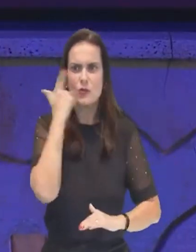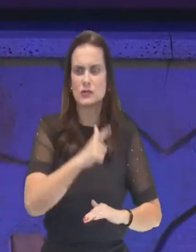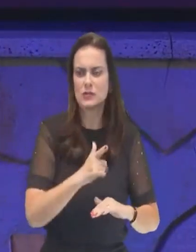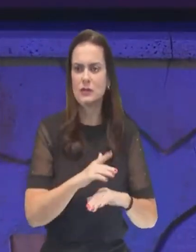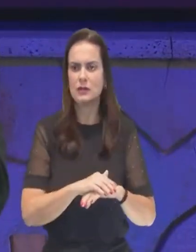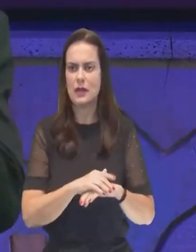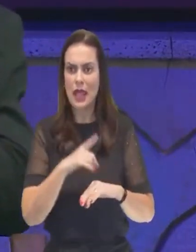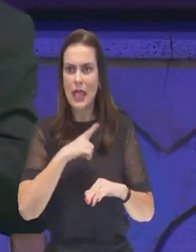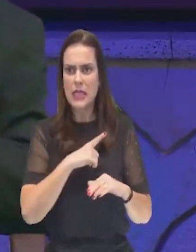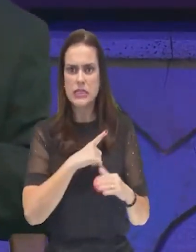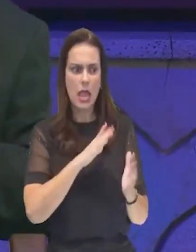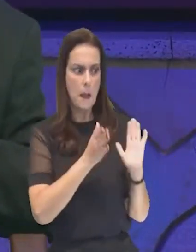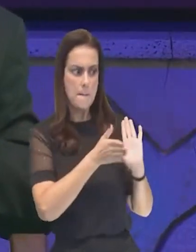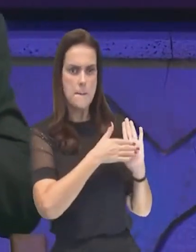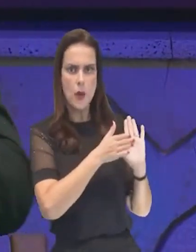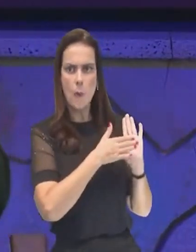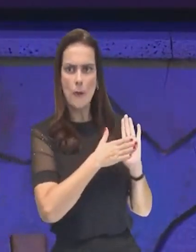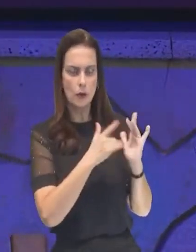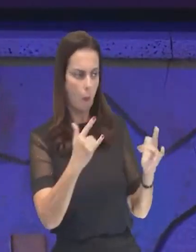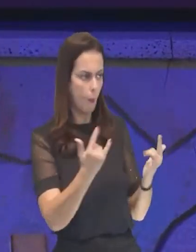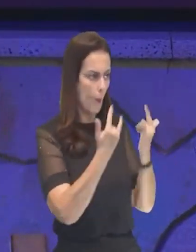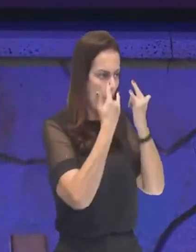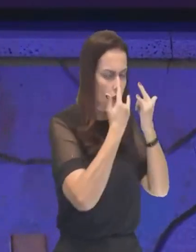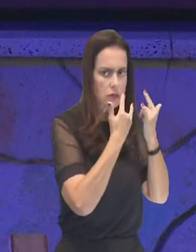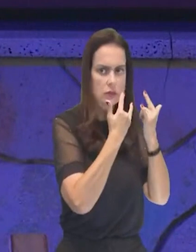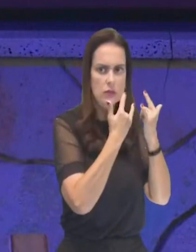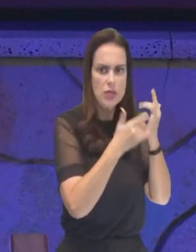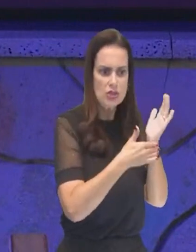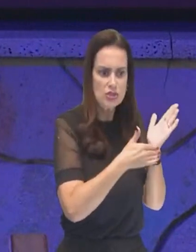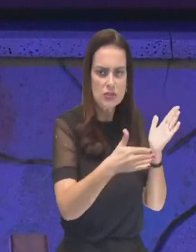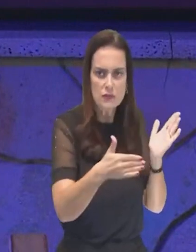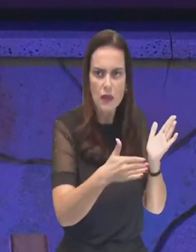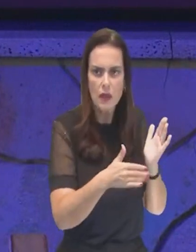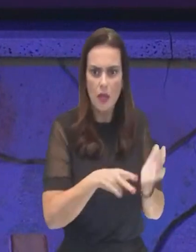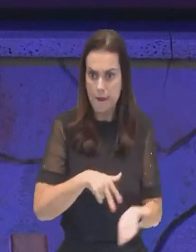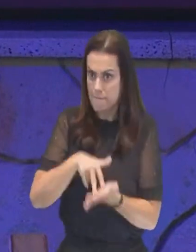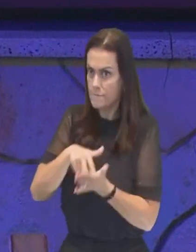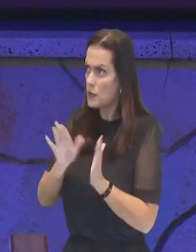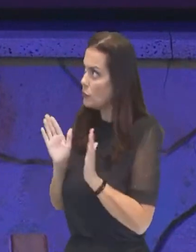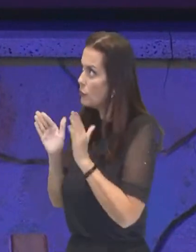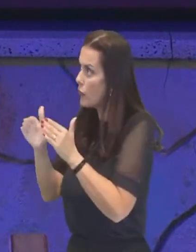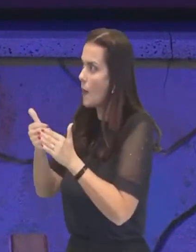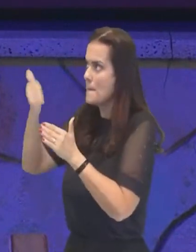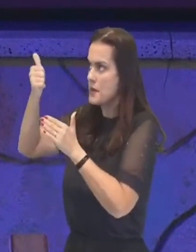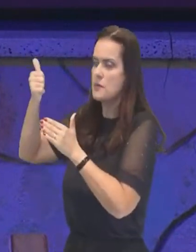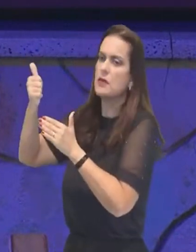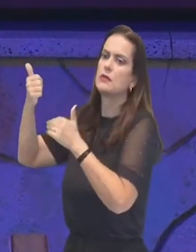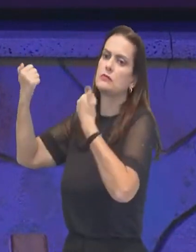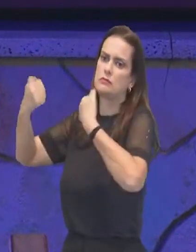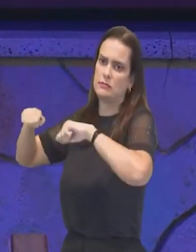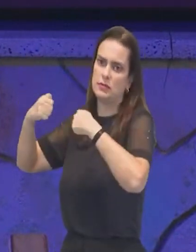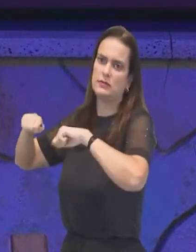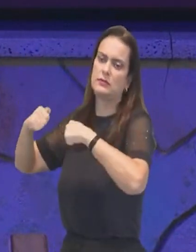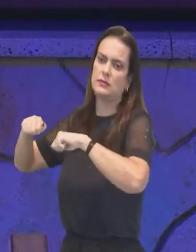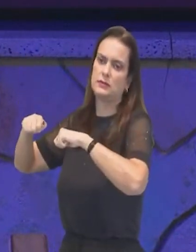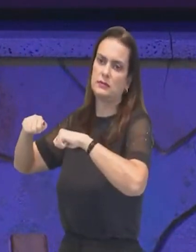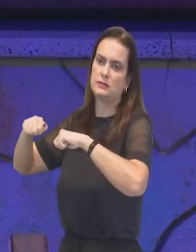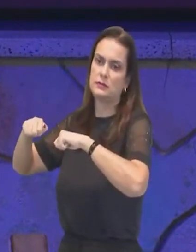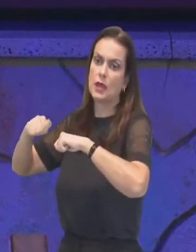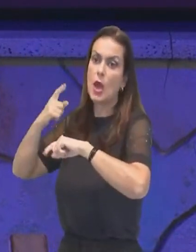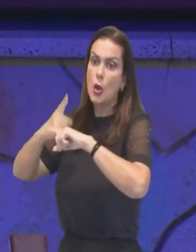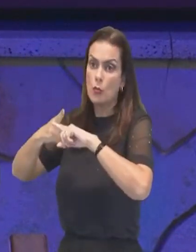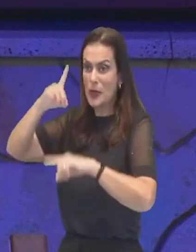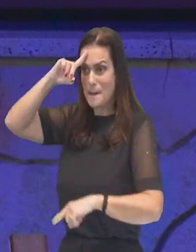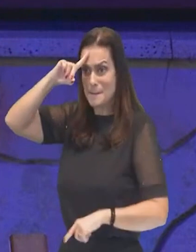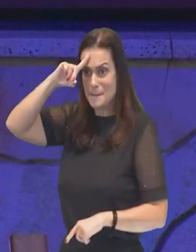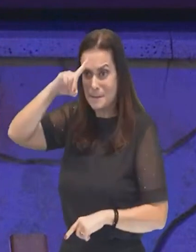do caminho do Senhor, para crer diferente, continue firme, coloque o Senhor em primeiro lugar na sua vida, meu querido, porque Ele é